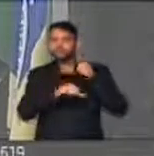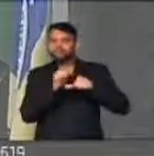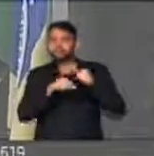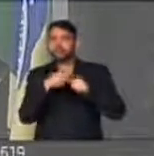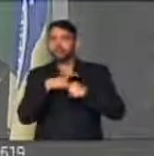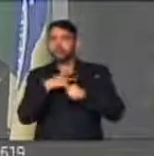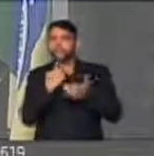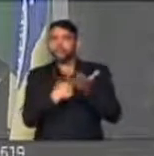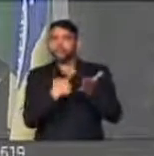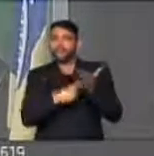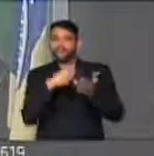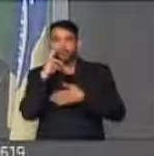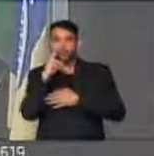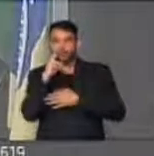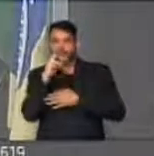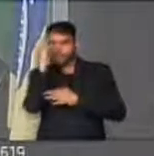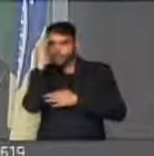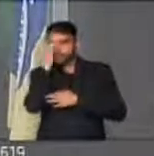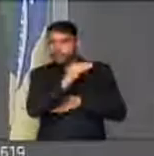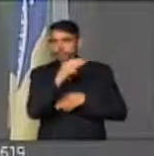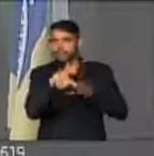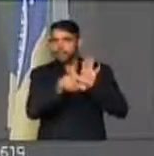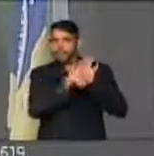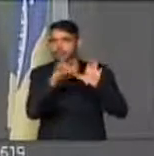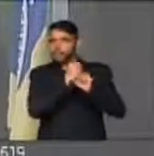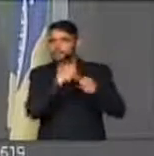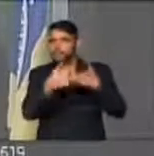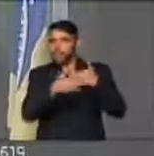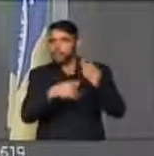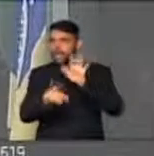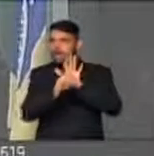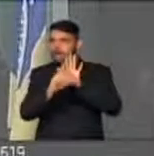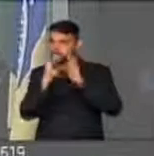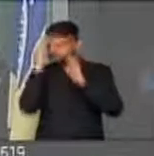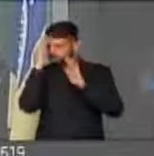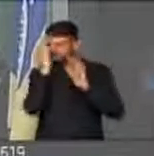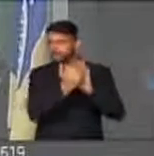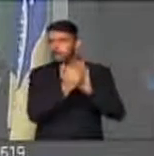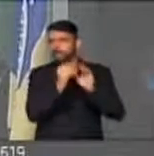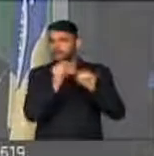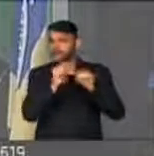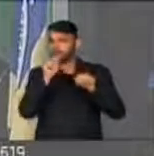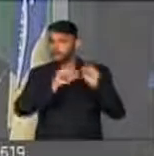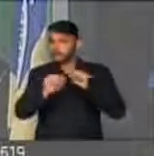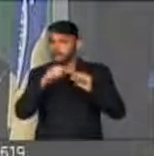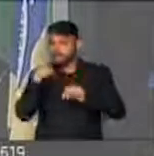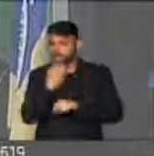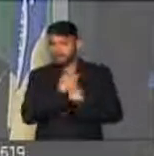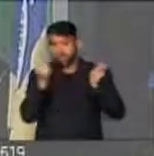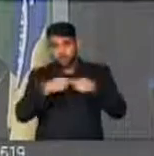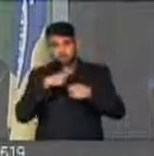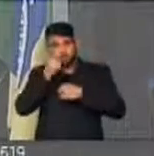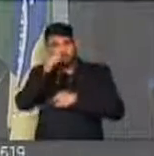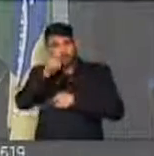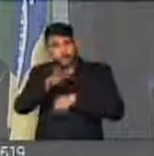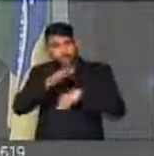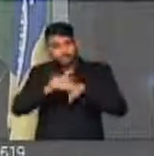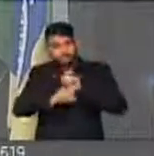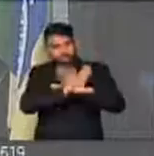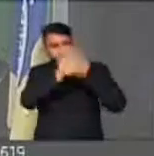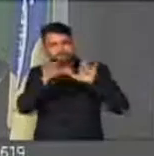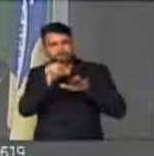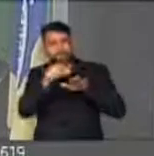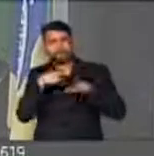da observação, não só das leis orçamentárias, mas de toda e qualquer lei. E fazer com que possamos observar com mais